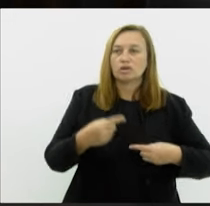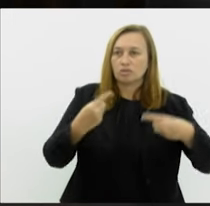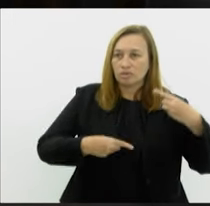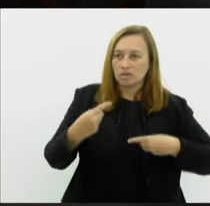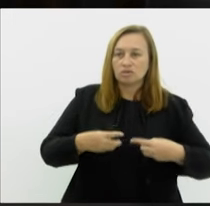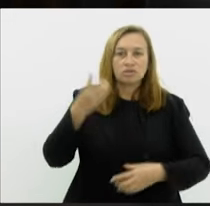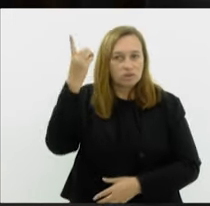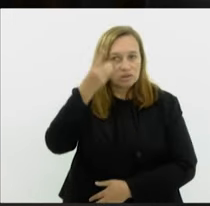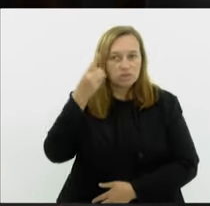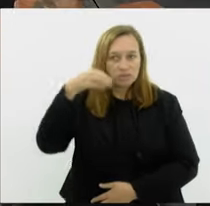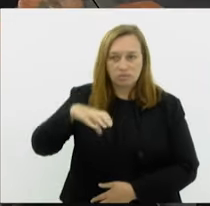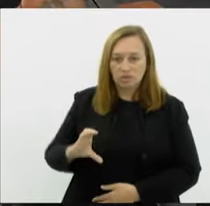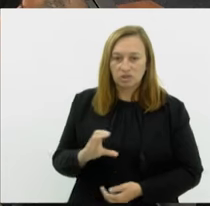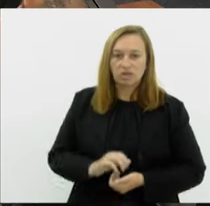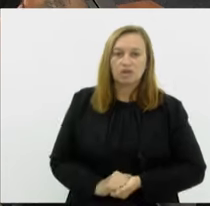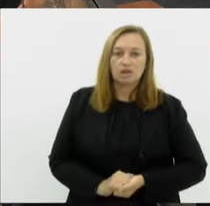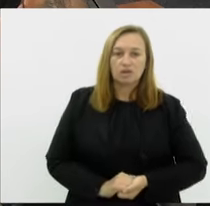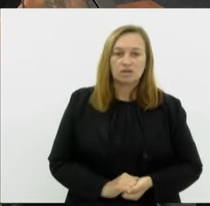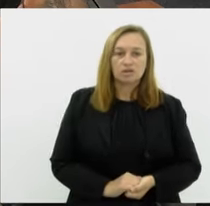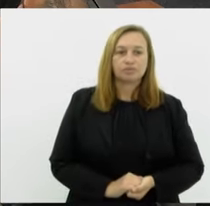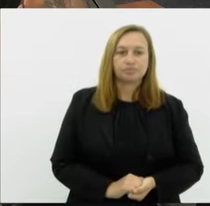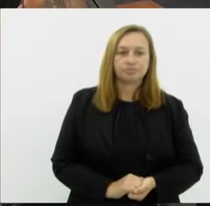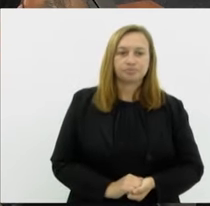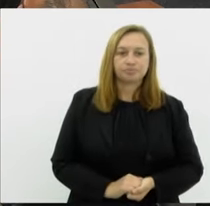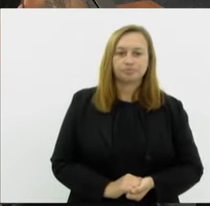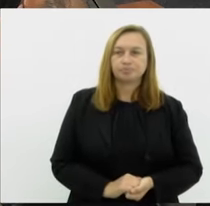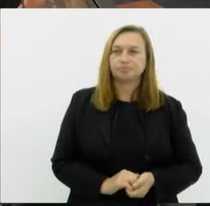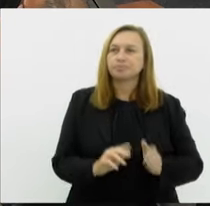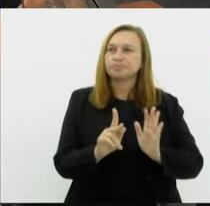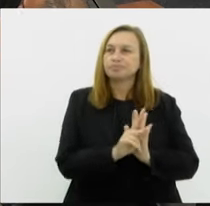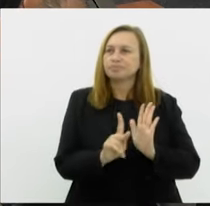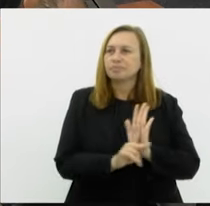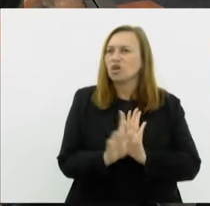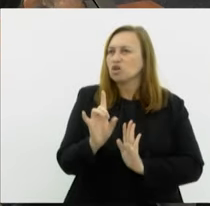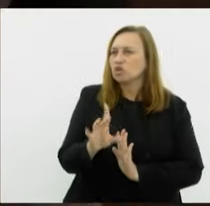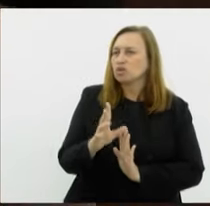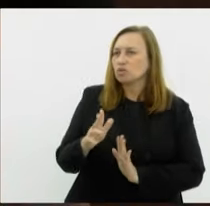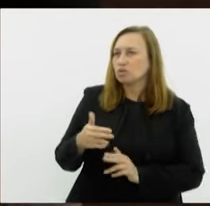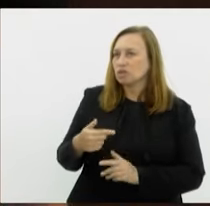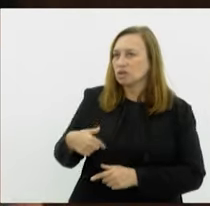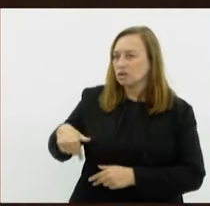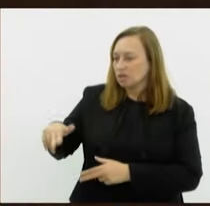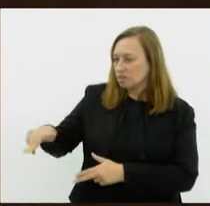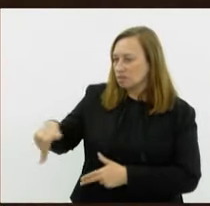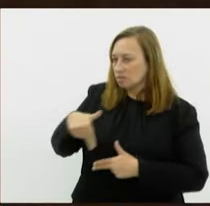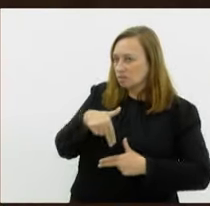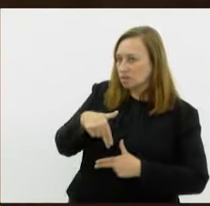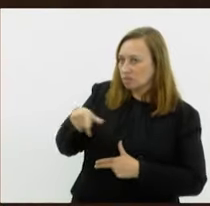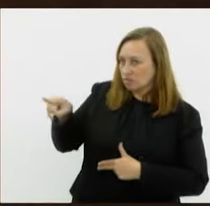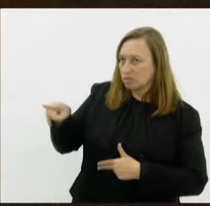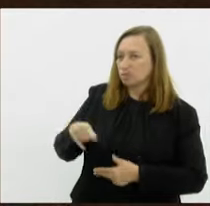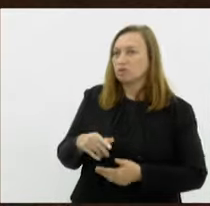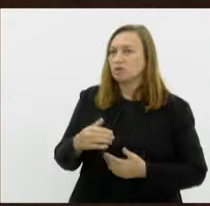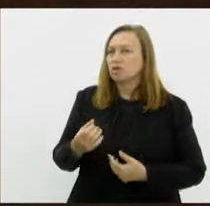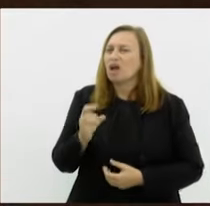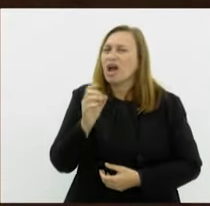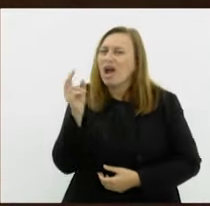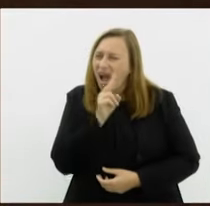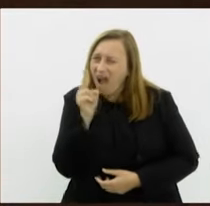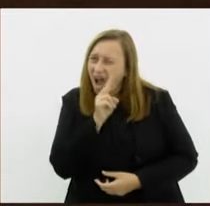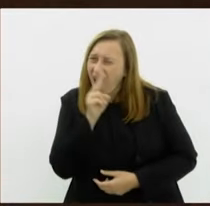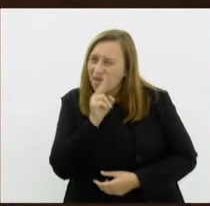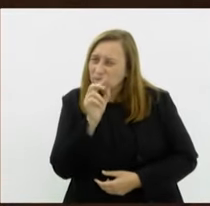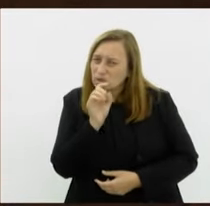discutir, deputado Mink. Presidente, só enquanto o deputado Mink se dirige à tribuna. Por favor. Rapidamente, só